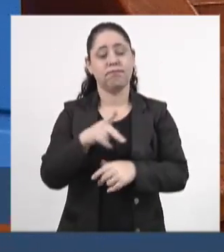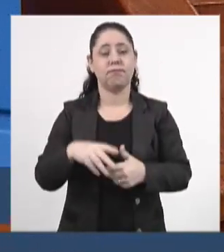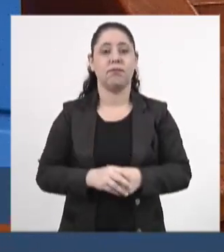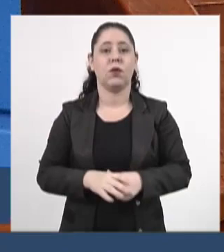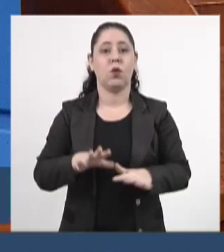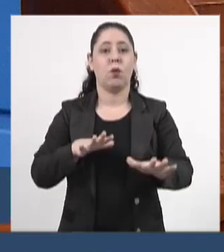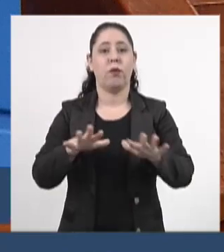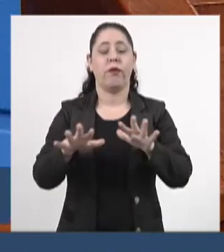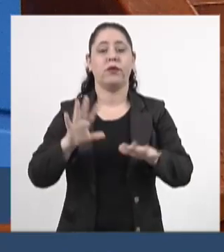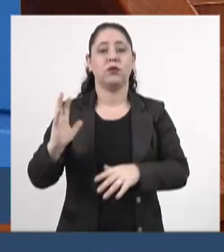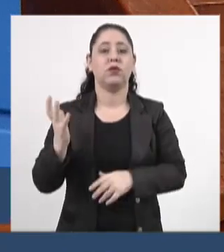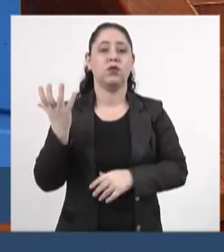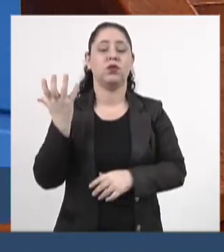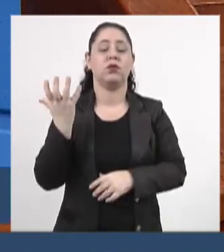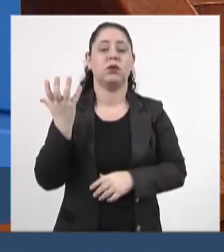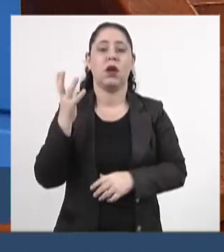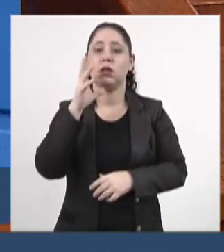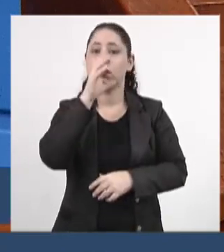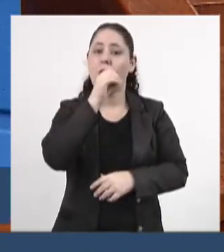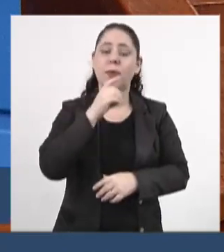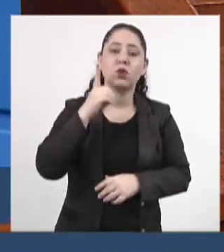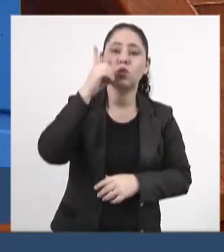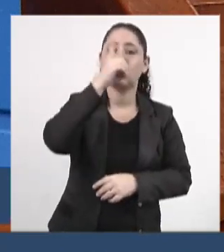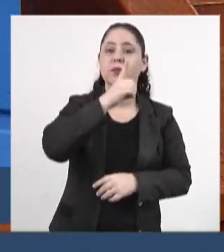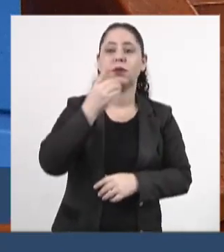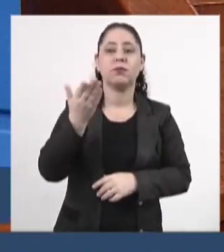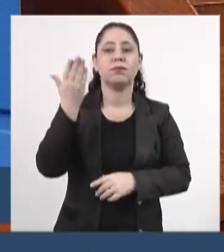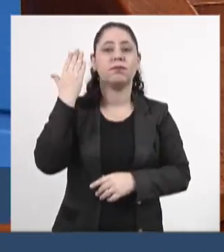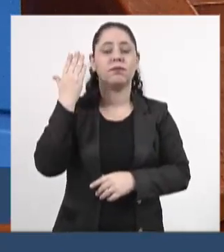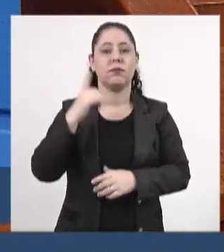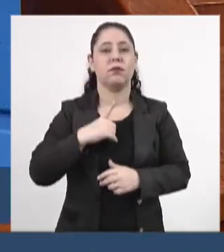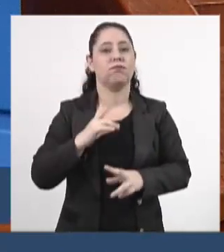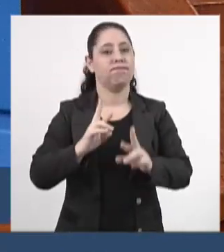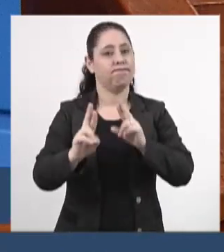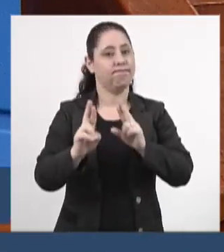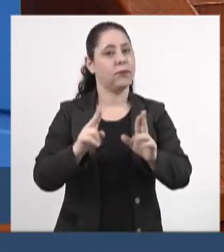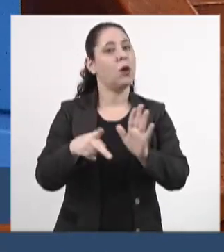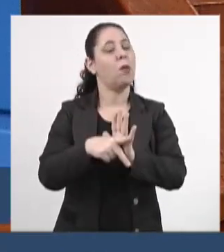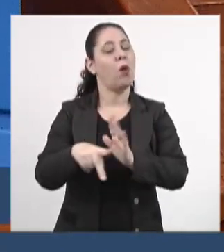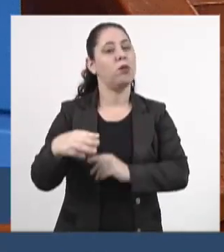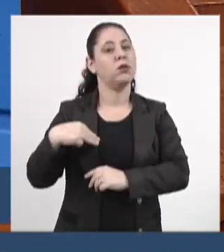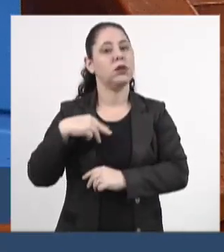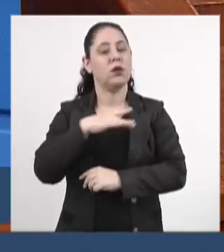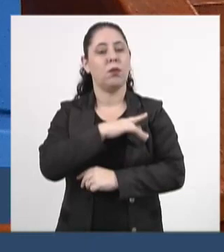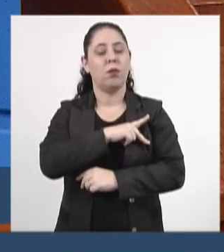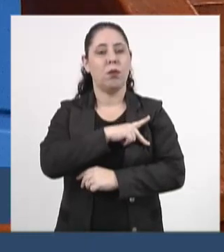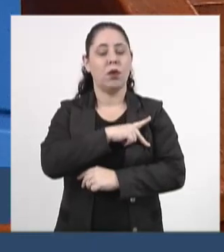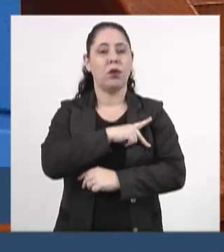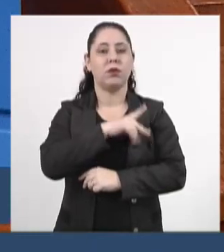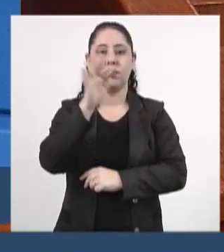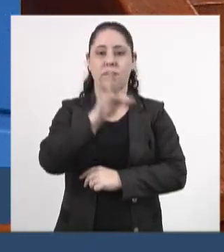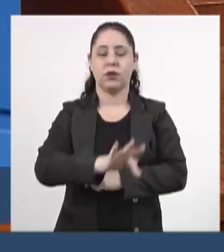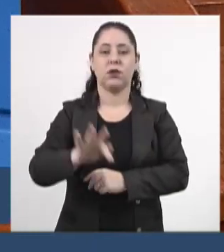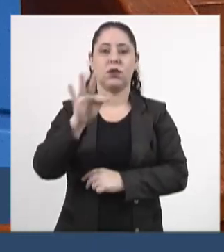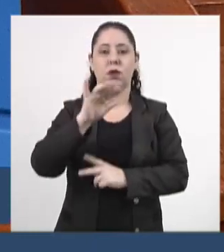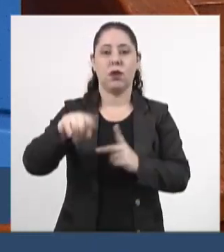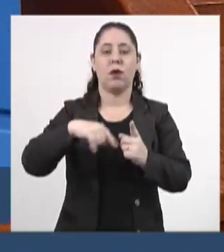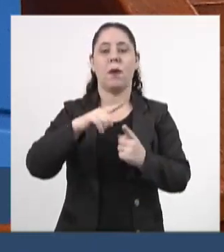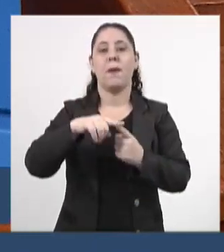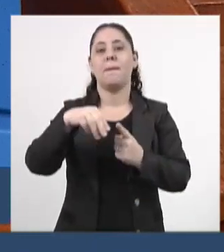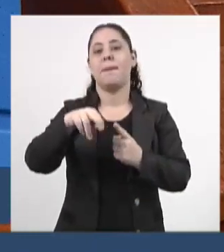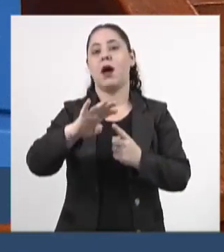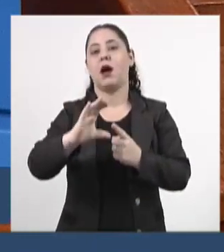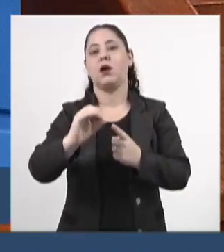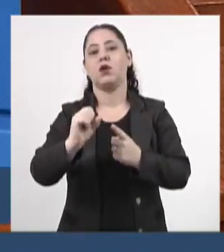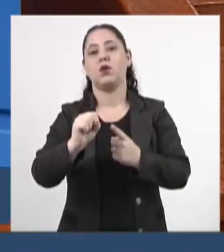uma mobilização ocorreu no final de semana, envolvendo o Ministério Público Federal, na pessoa do Dr. Marcos Antônio